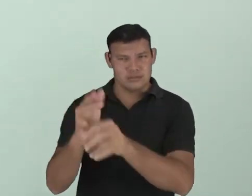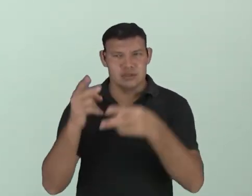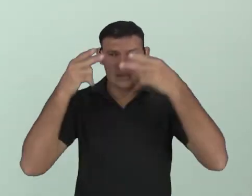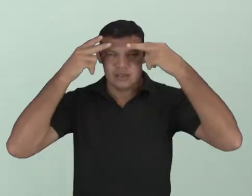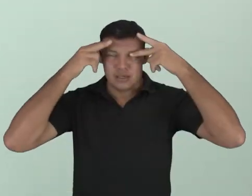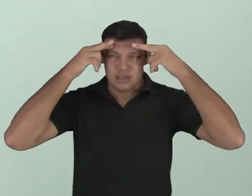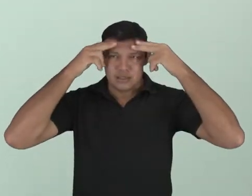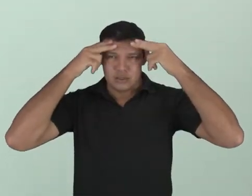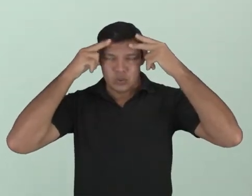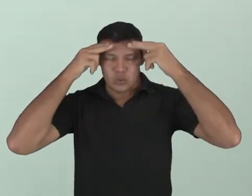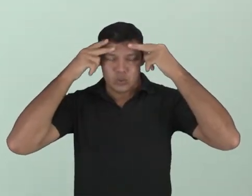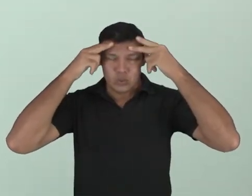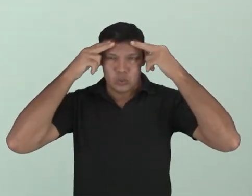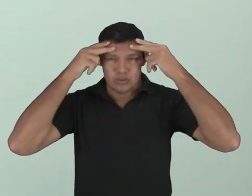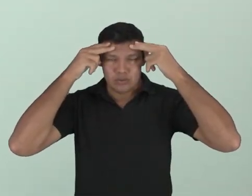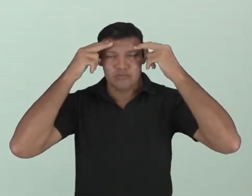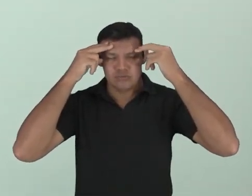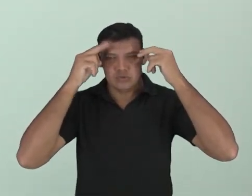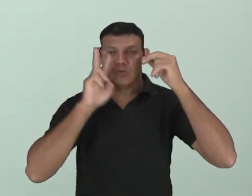sejam reforçadas.